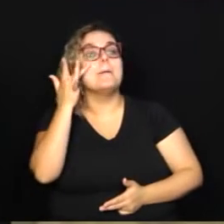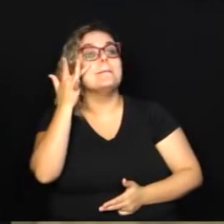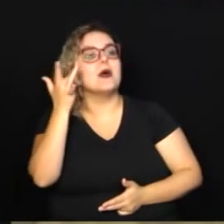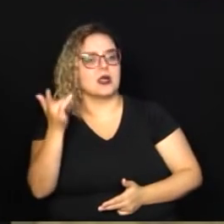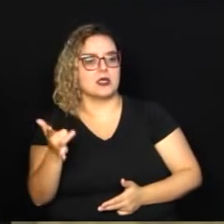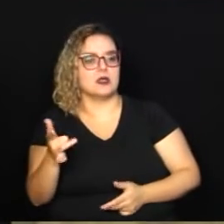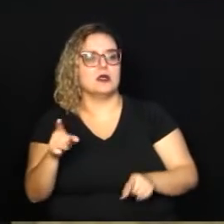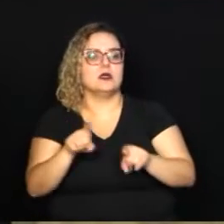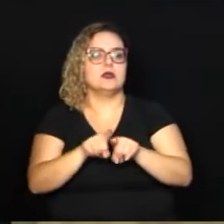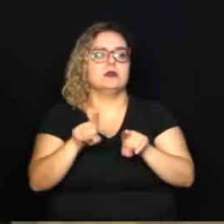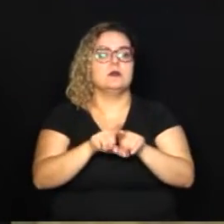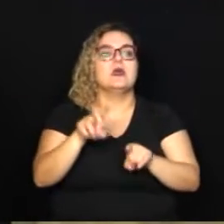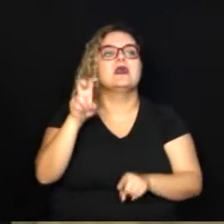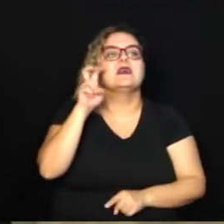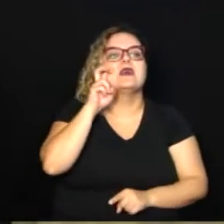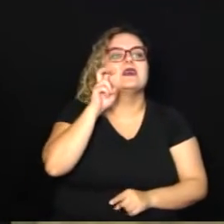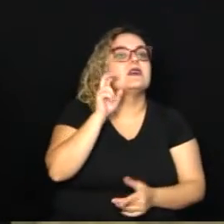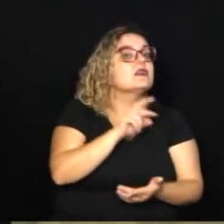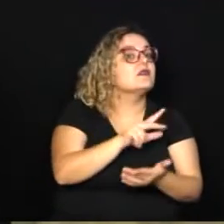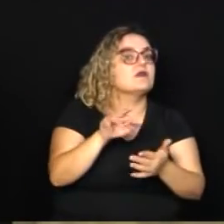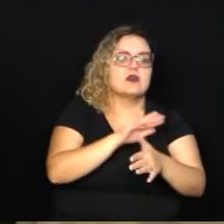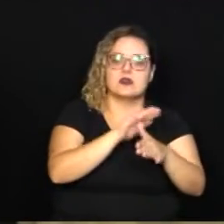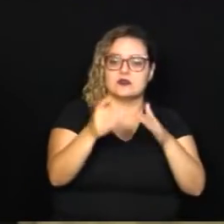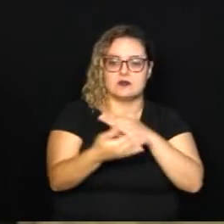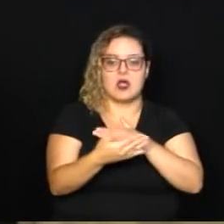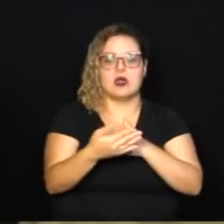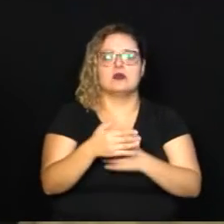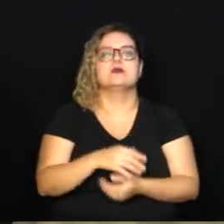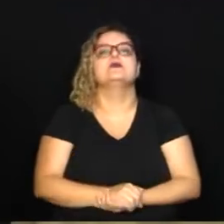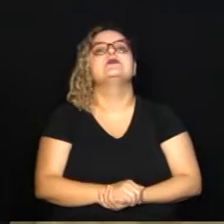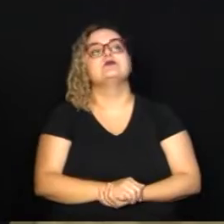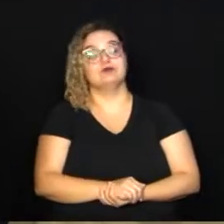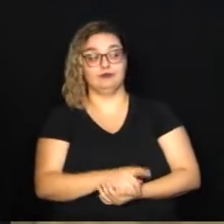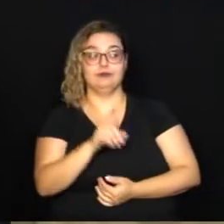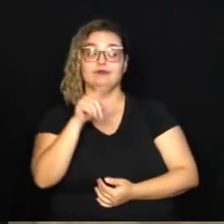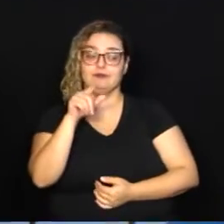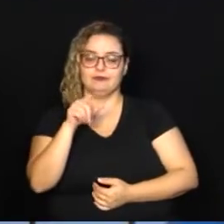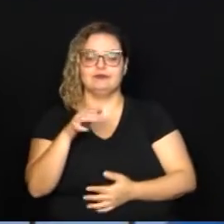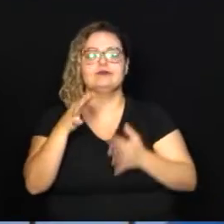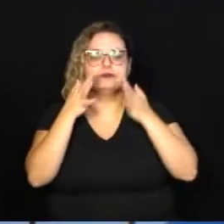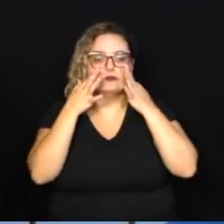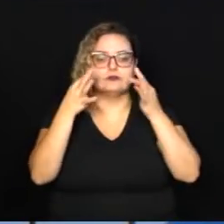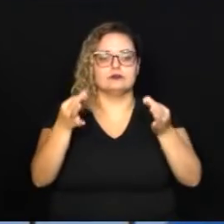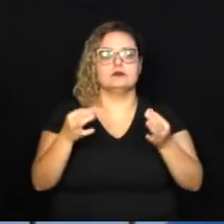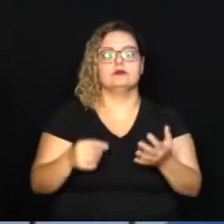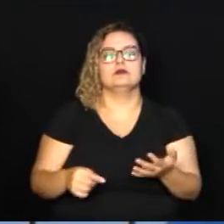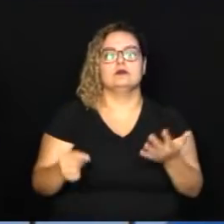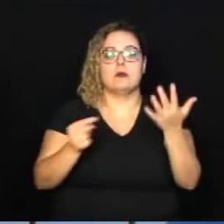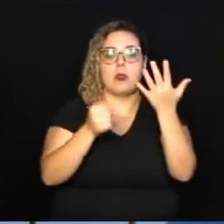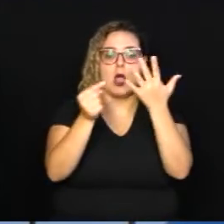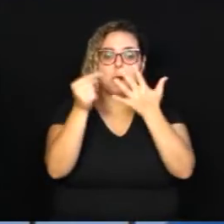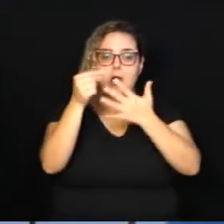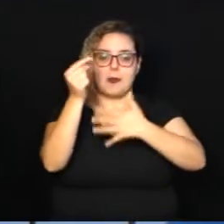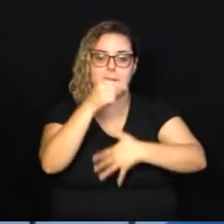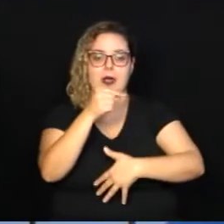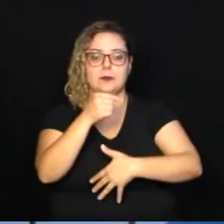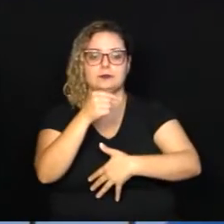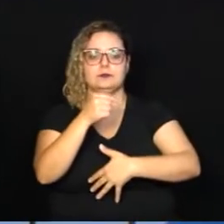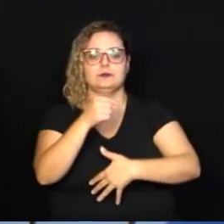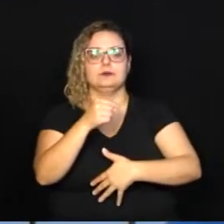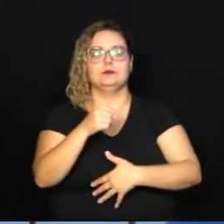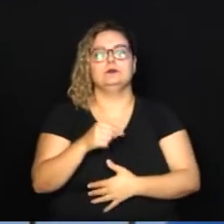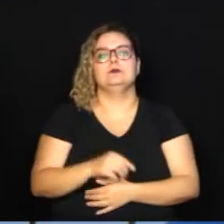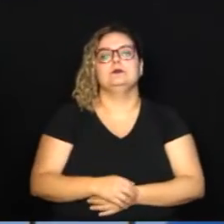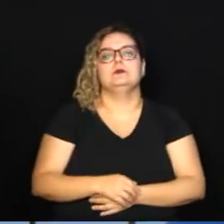e também na quinta-feira em muitos bairros da cidade, hein? É verdade. E atenção, você que está aí na região do